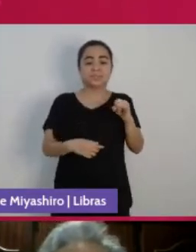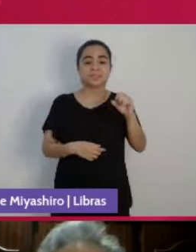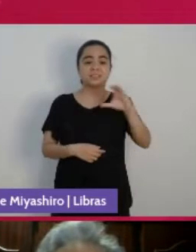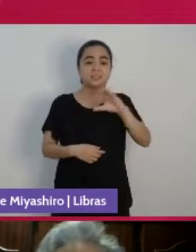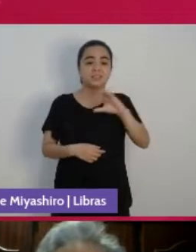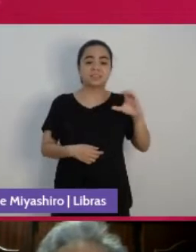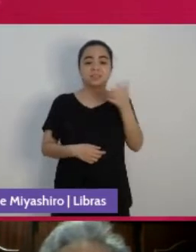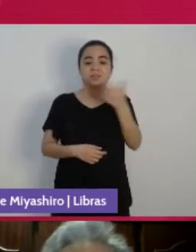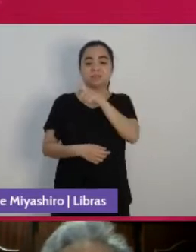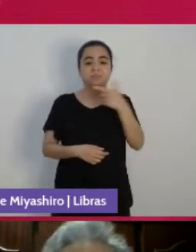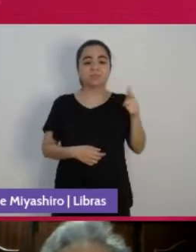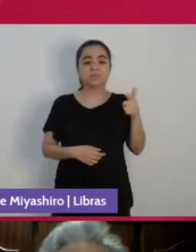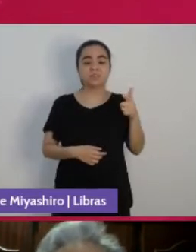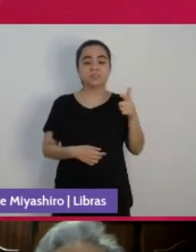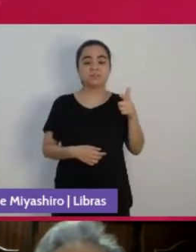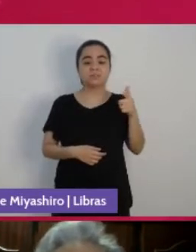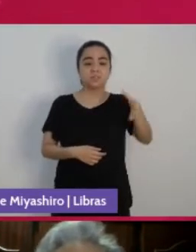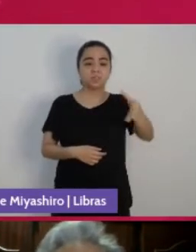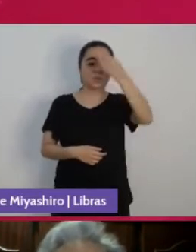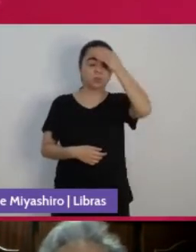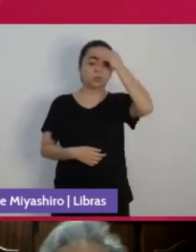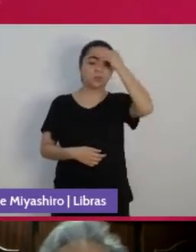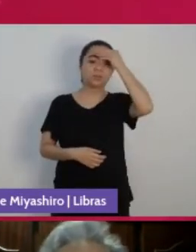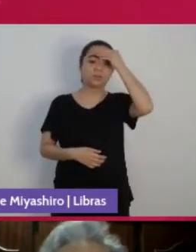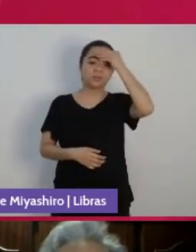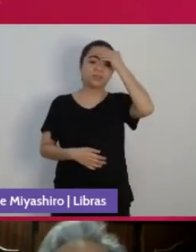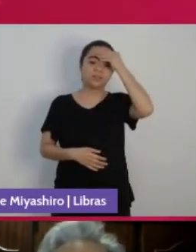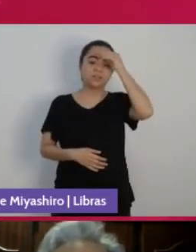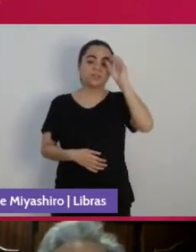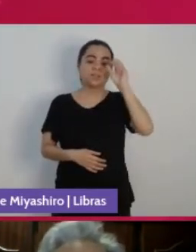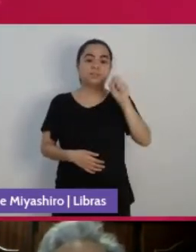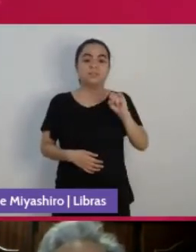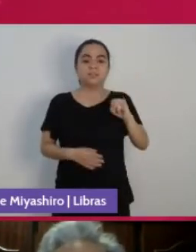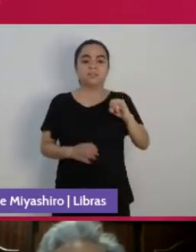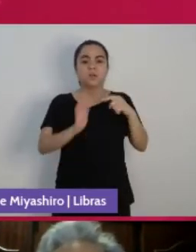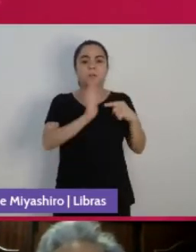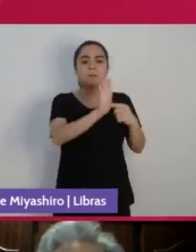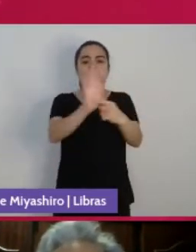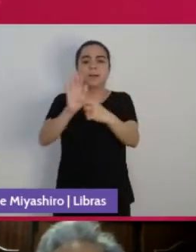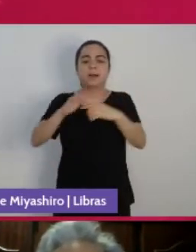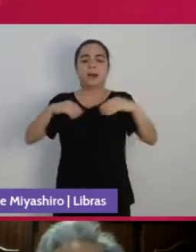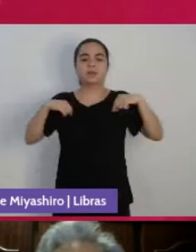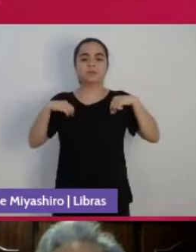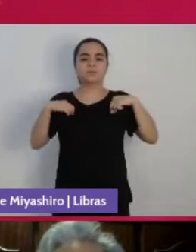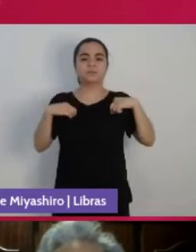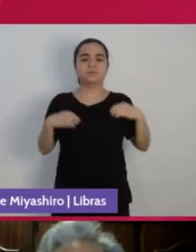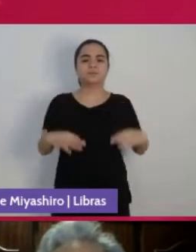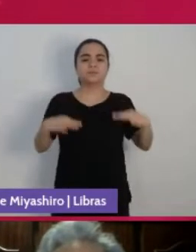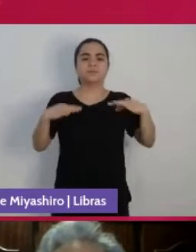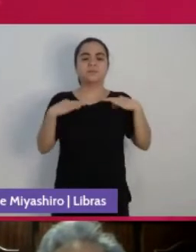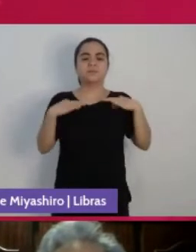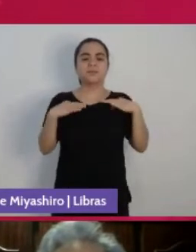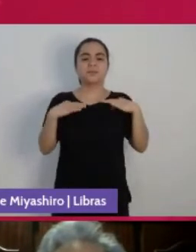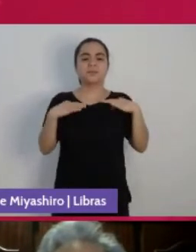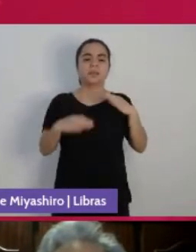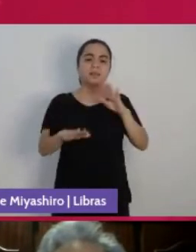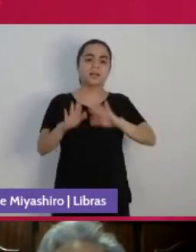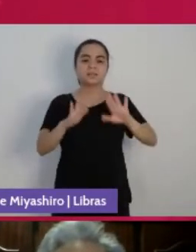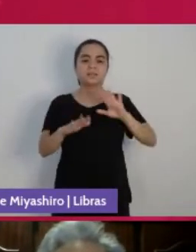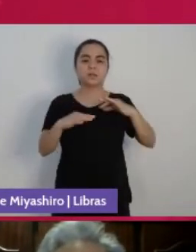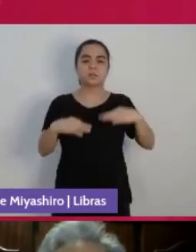guarda esse desenho na cabeça de vocês. Se aparece muito alto na médio lateral oblíqua, próximo do